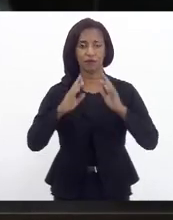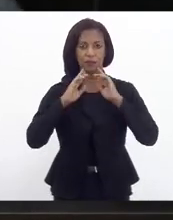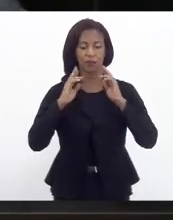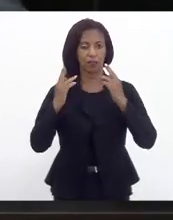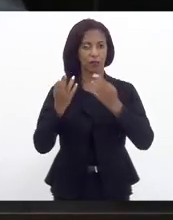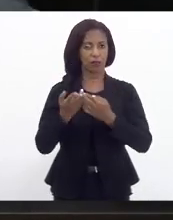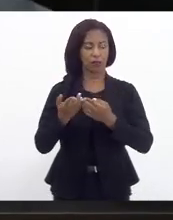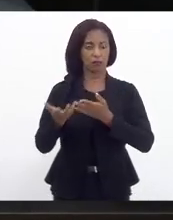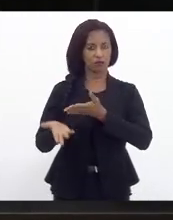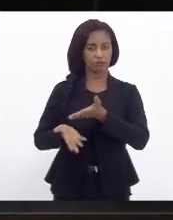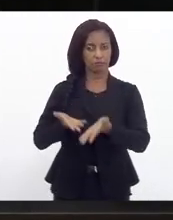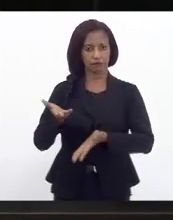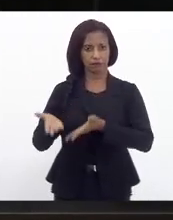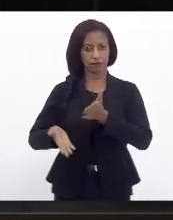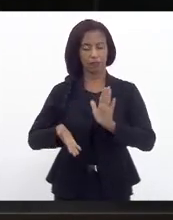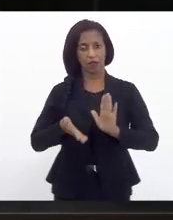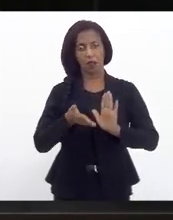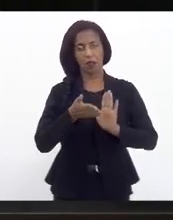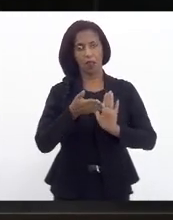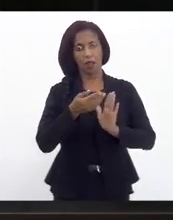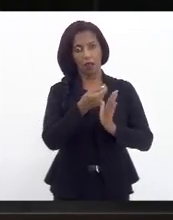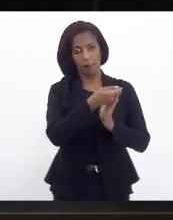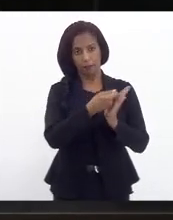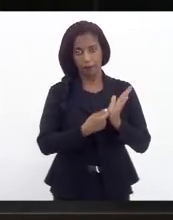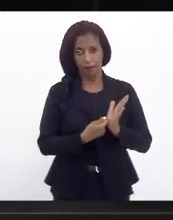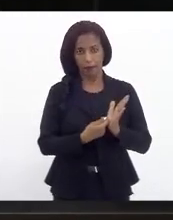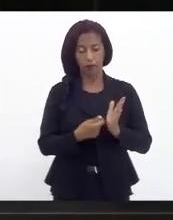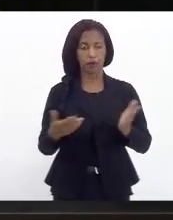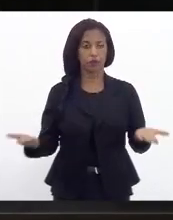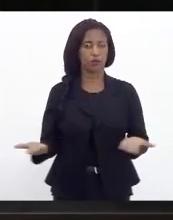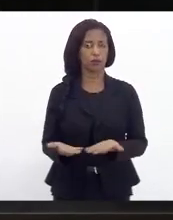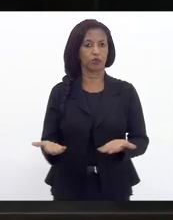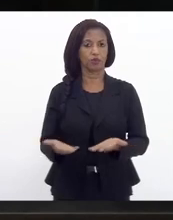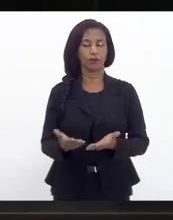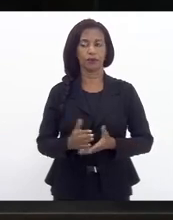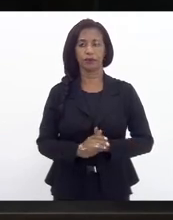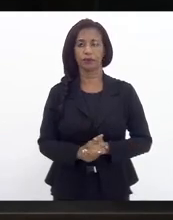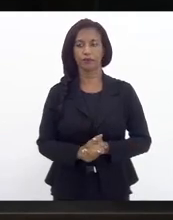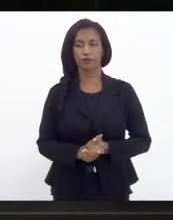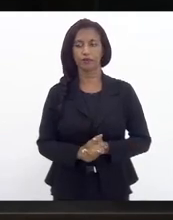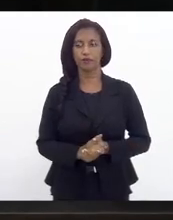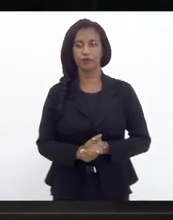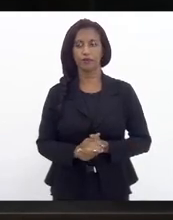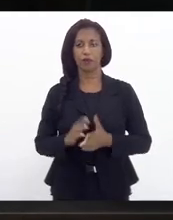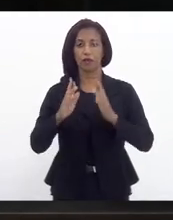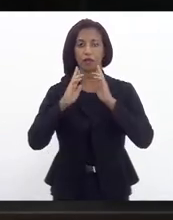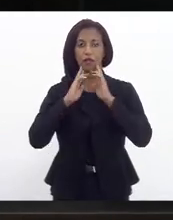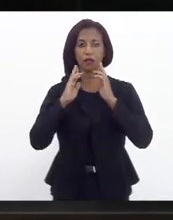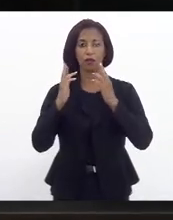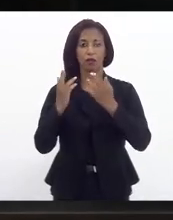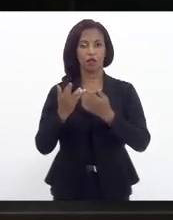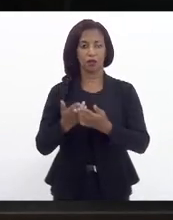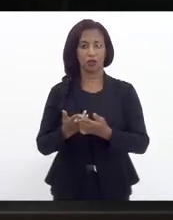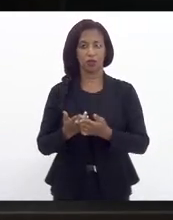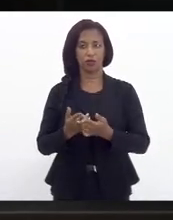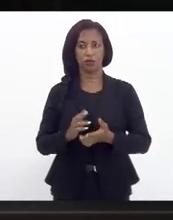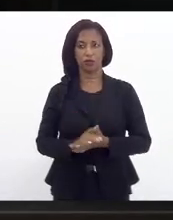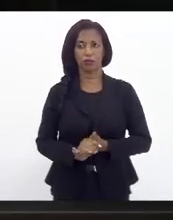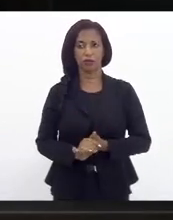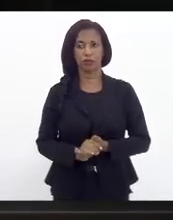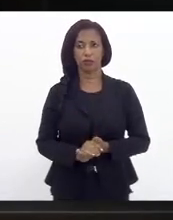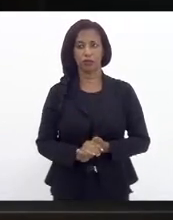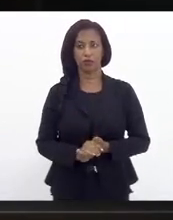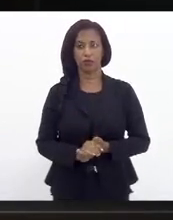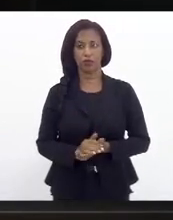tratar a pauta de hoje das sessões que se iniciarão a partir